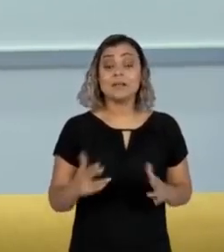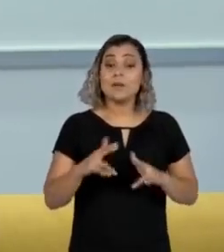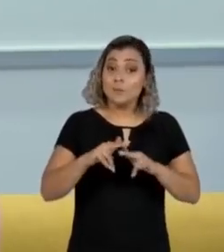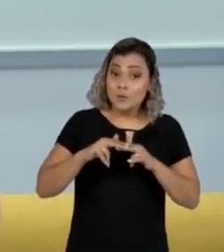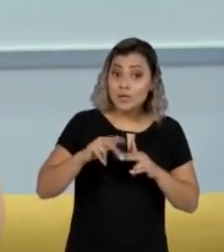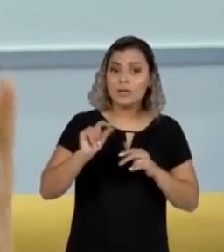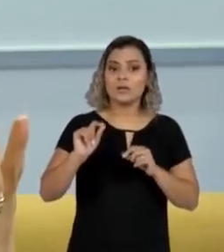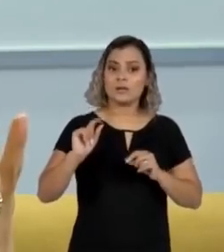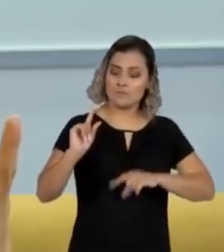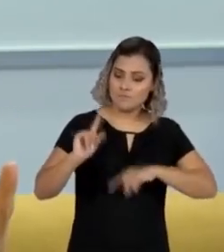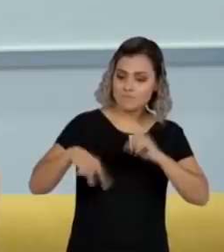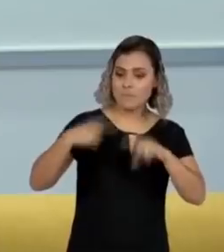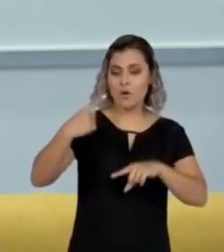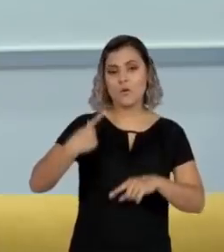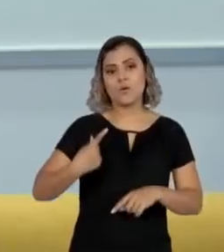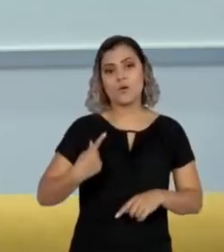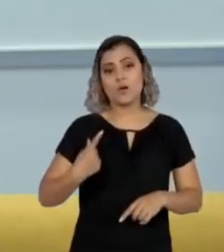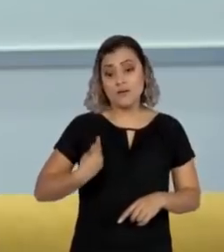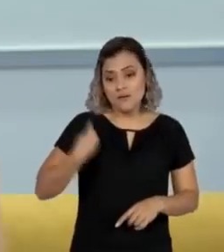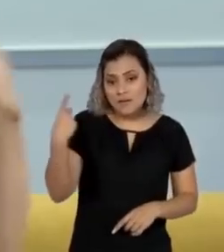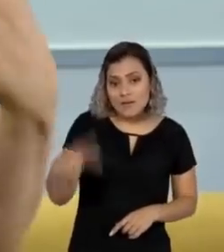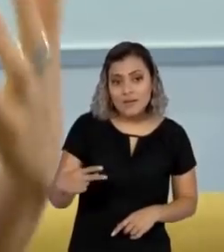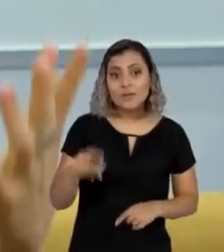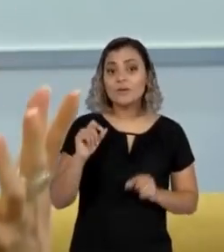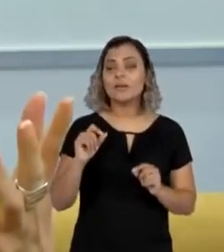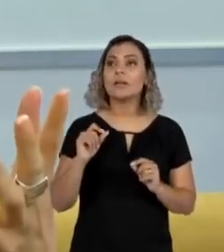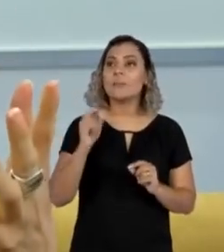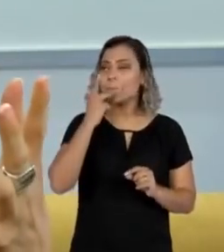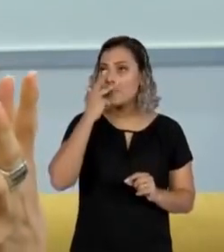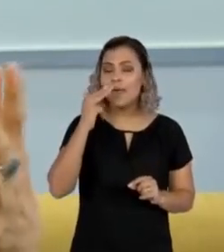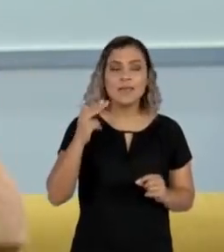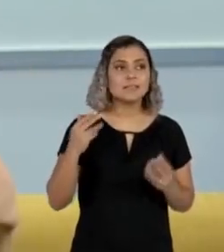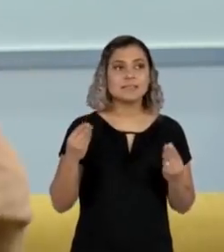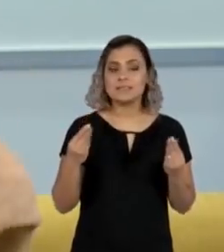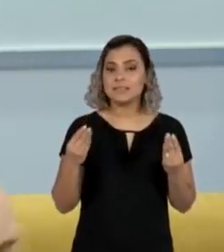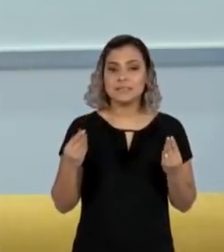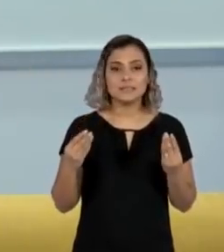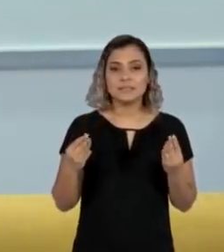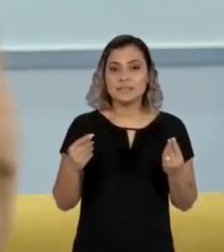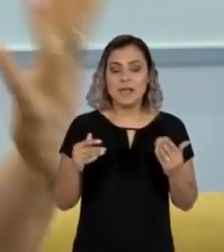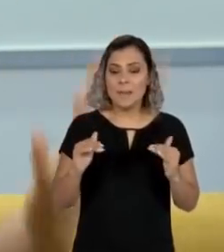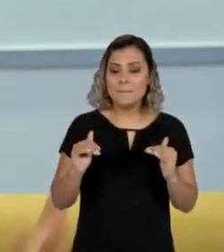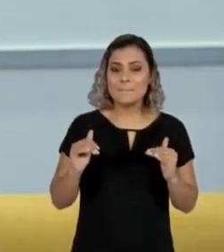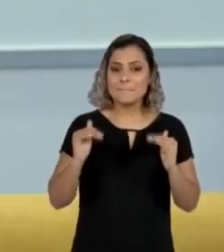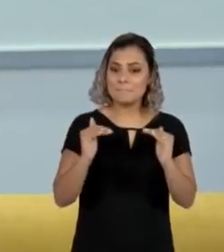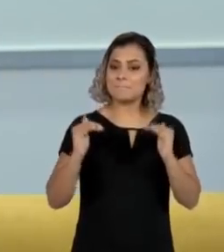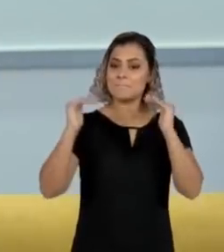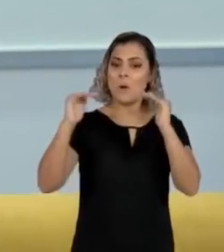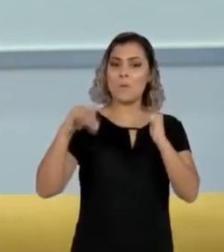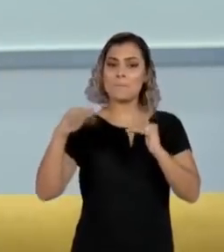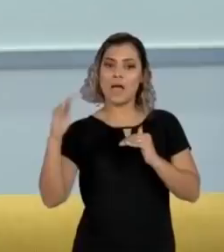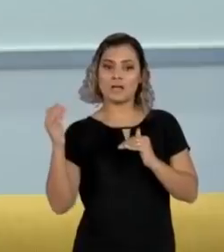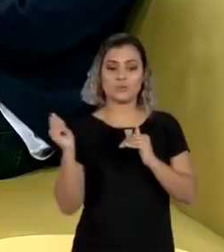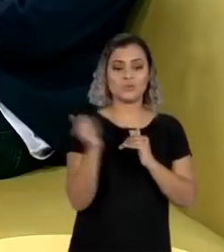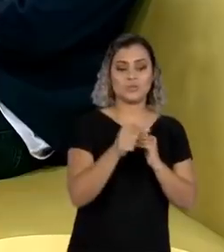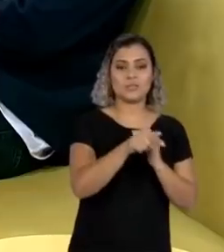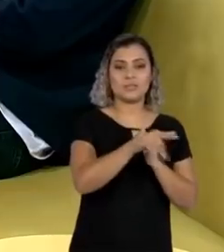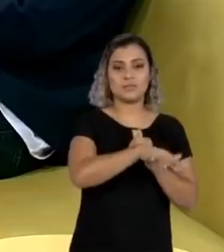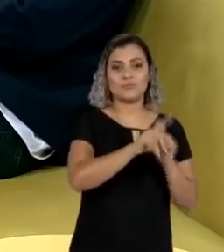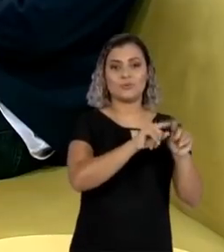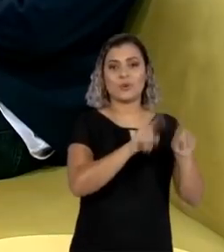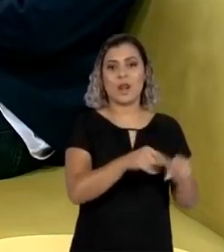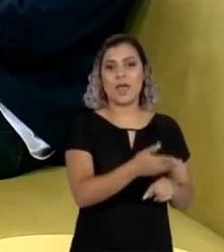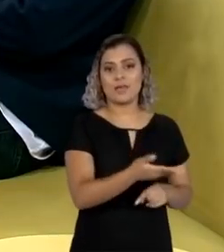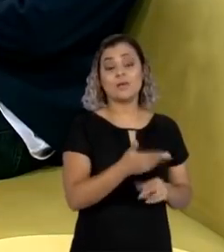o desempenho que é o desempenho esperado é um desempenho muito acima do que é o possível, muitas vezes, para o empregado. Então, isso